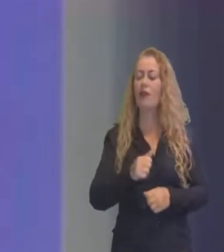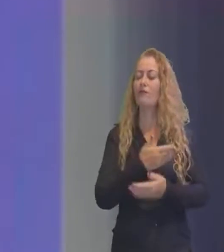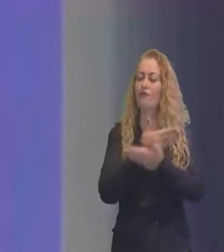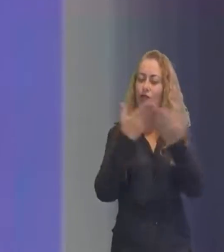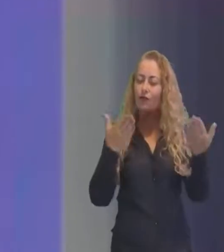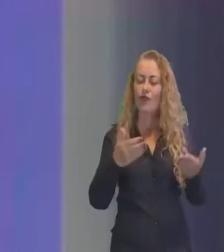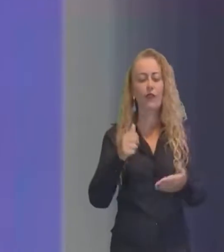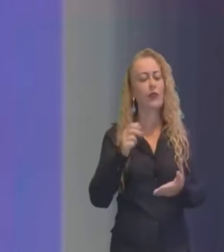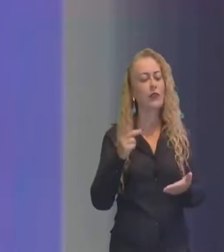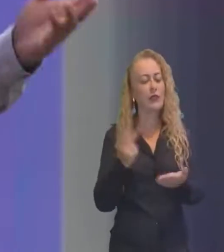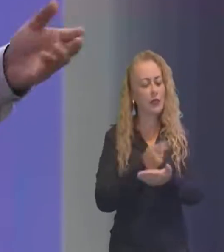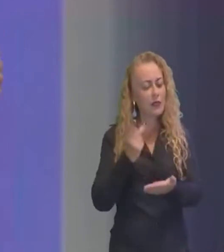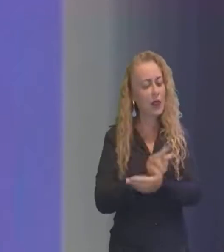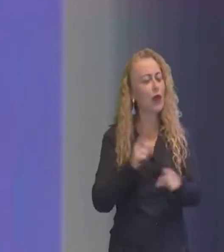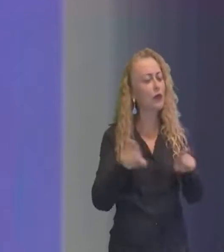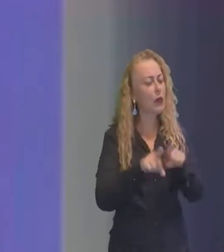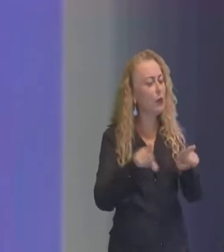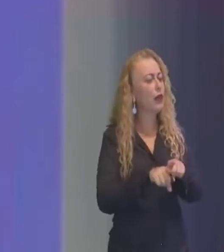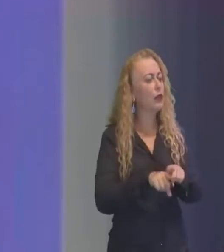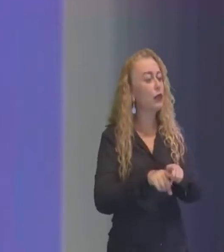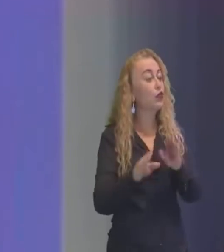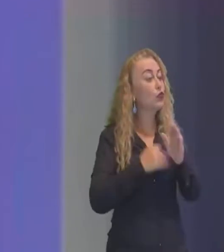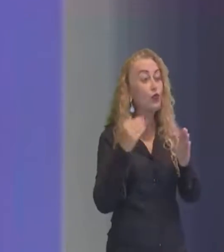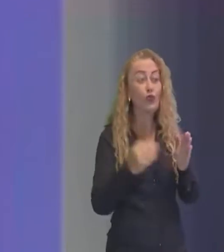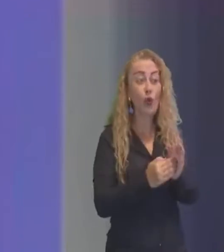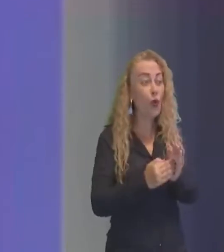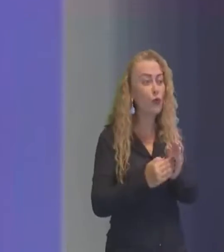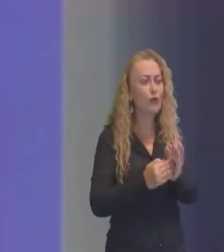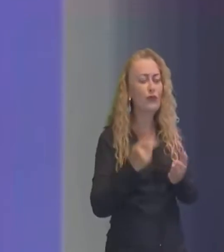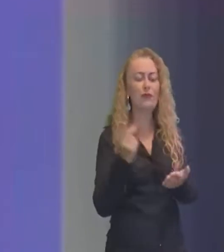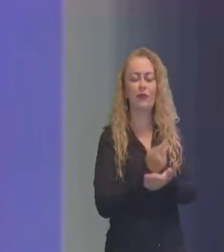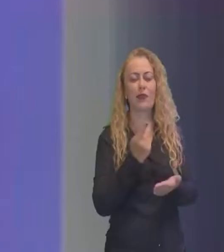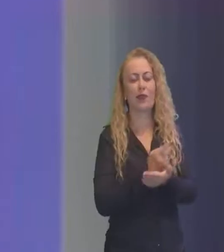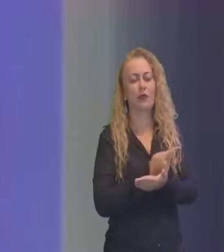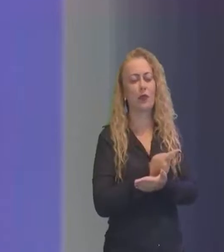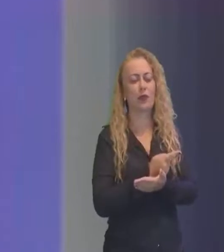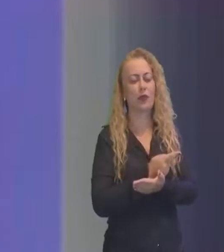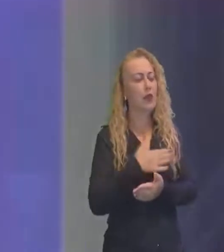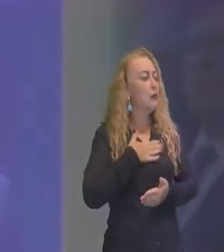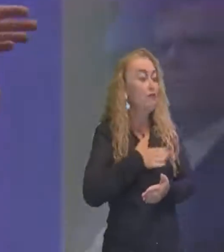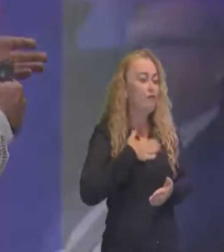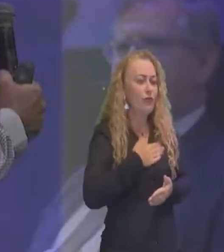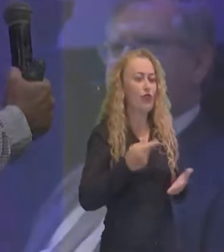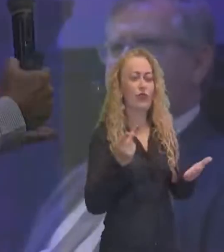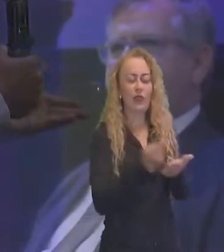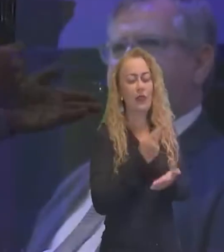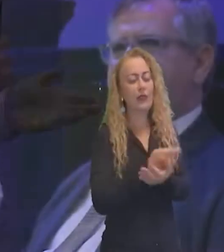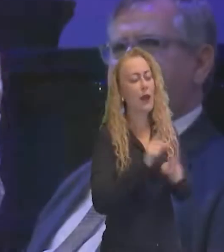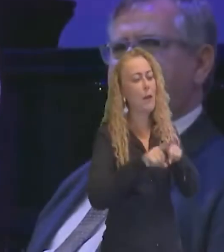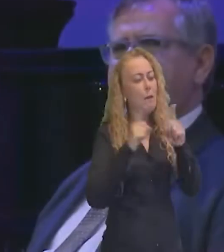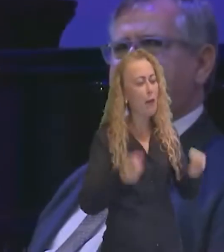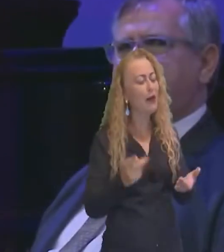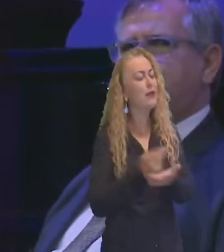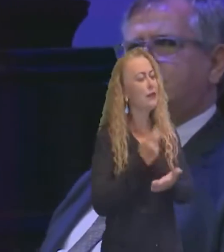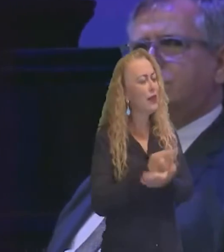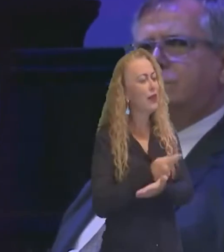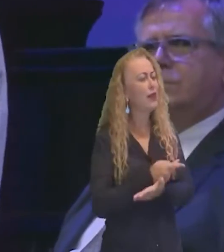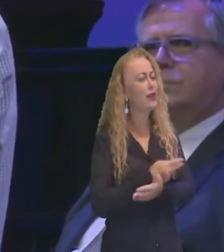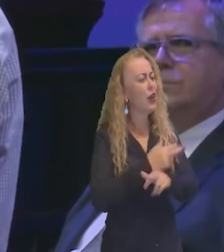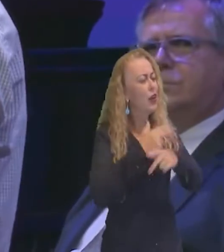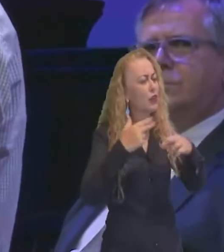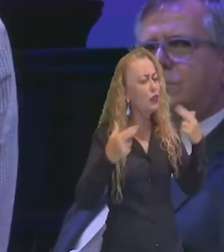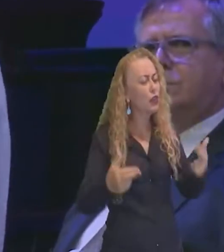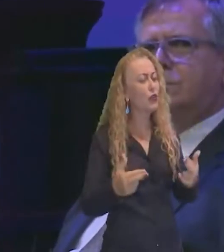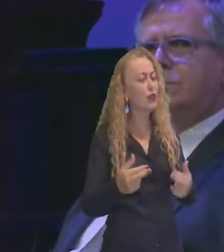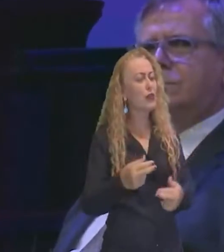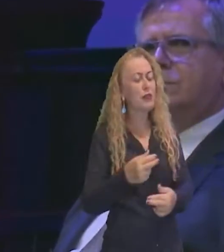erram também. A gente às vezes erra. A gente não gostaria de errar, mas às vezes a gente erra. A gente faz coisa que não